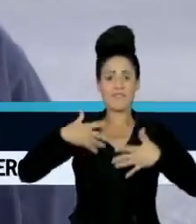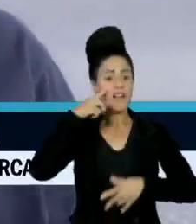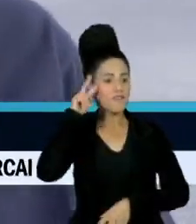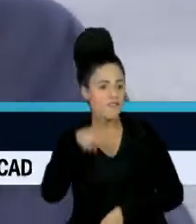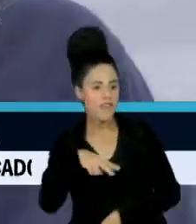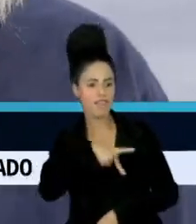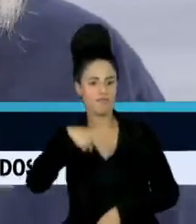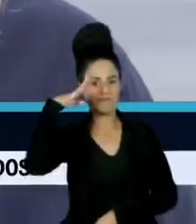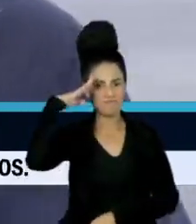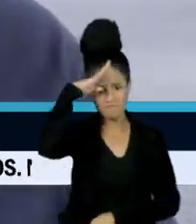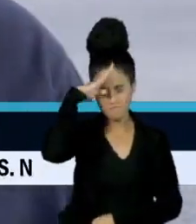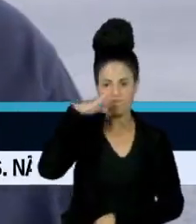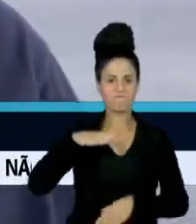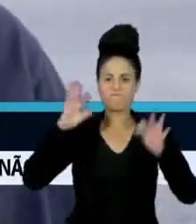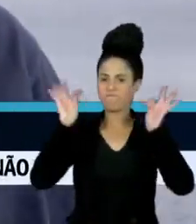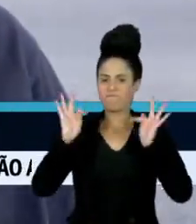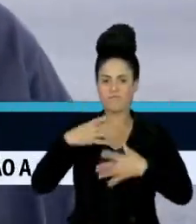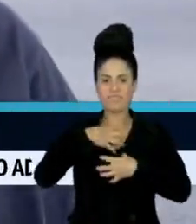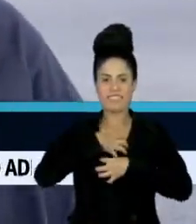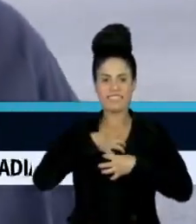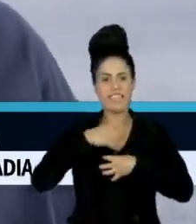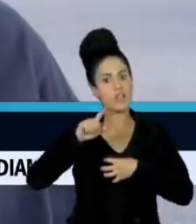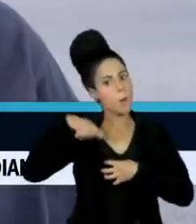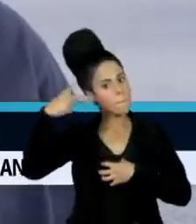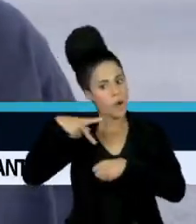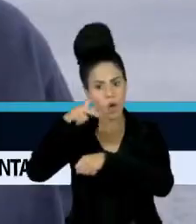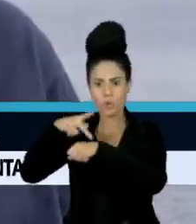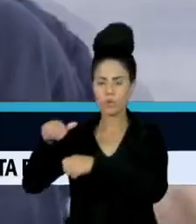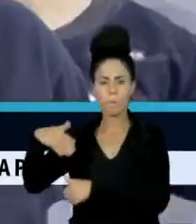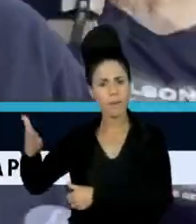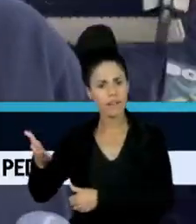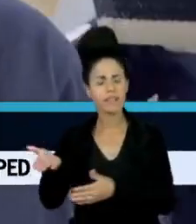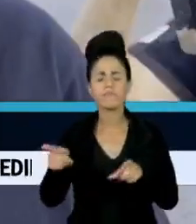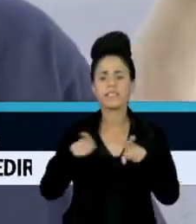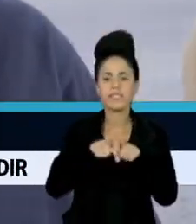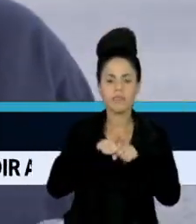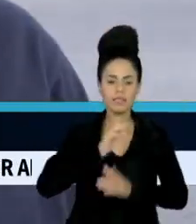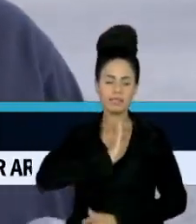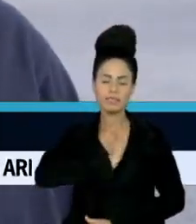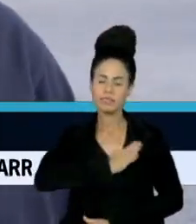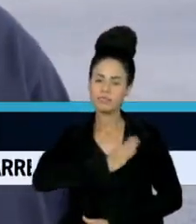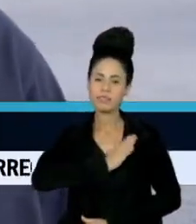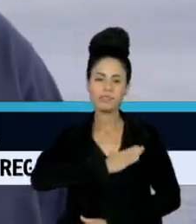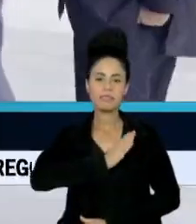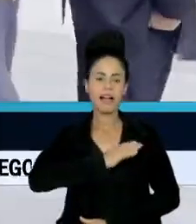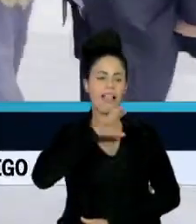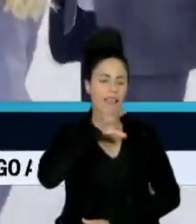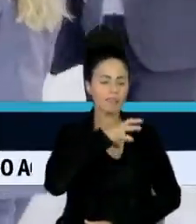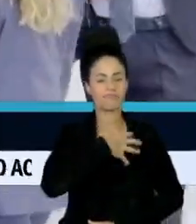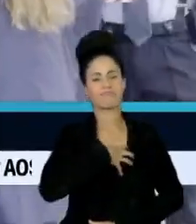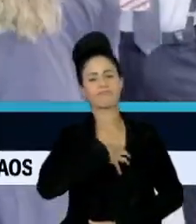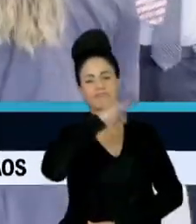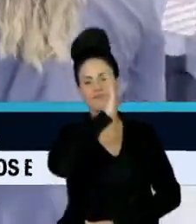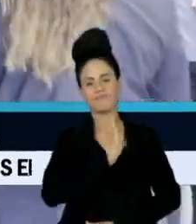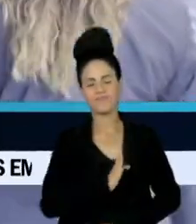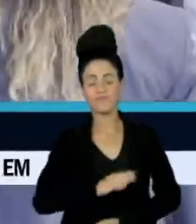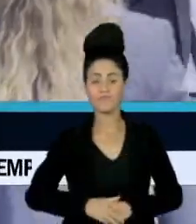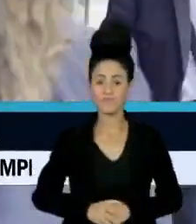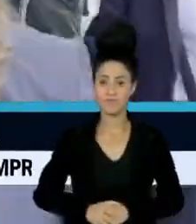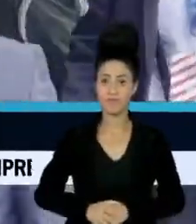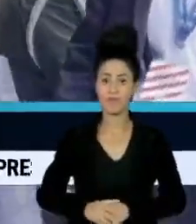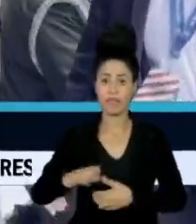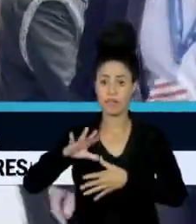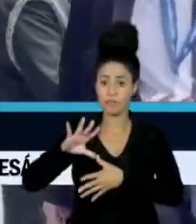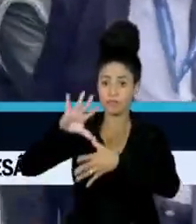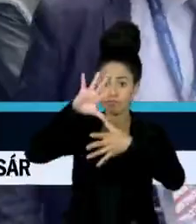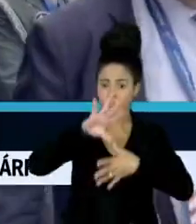que é uma coisa assim, mesmo vivendo fora do nosso país, o nosso coração ainda permanece lá. A caminho da cúpula,